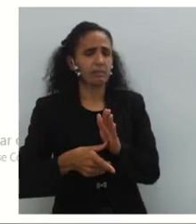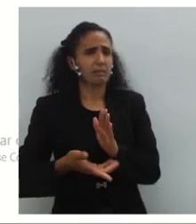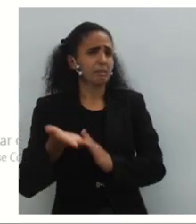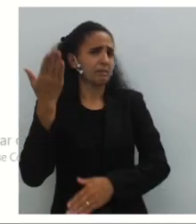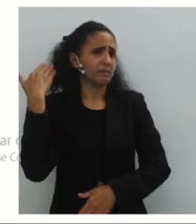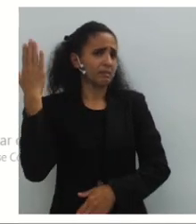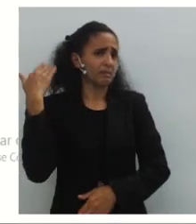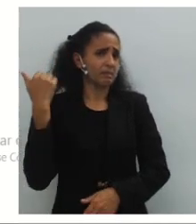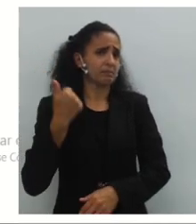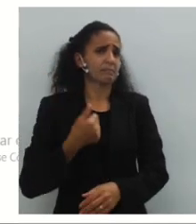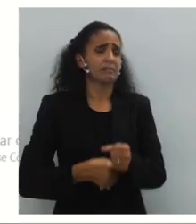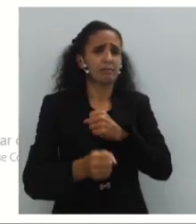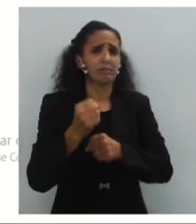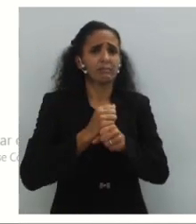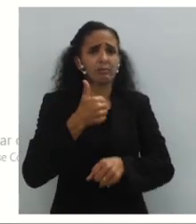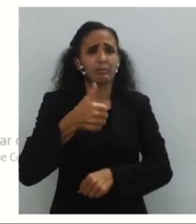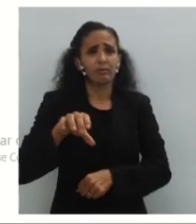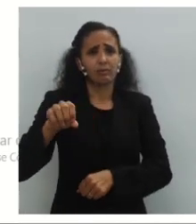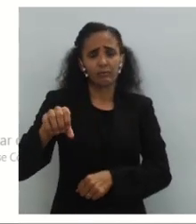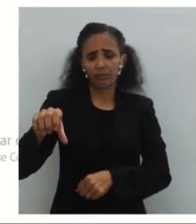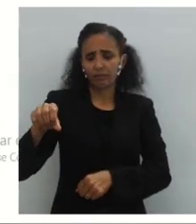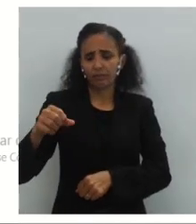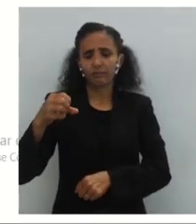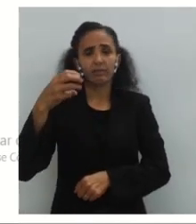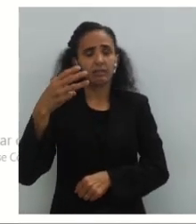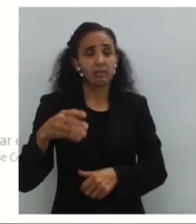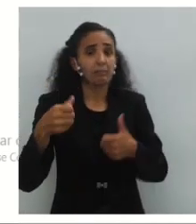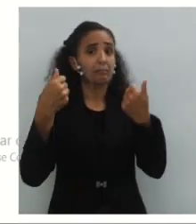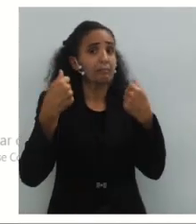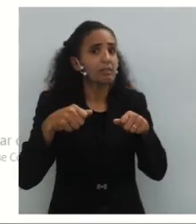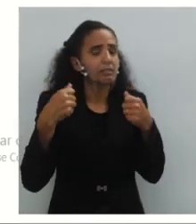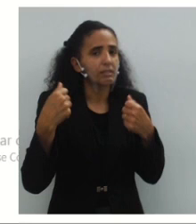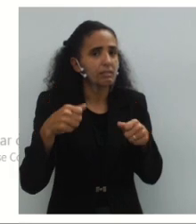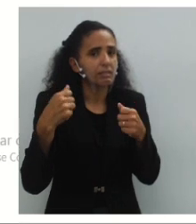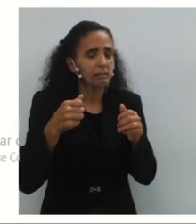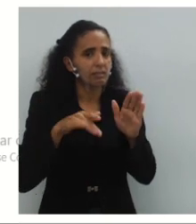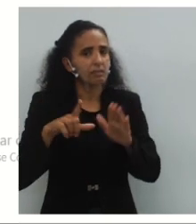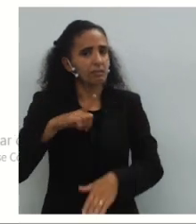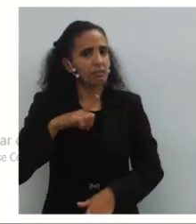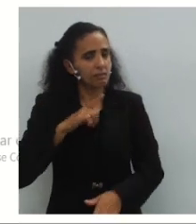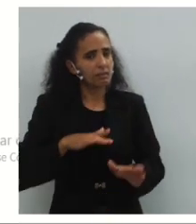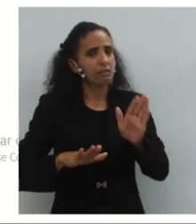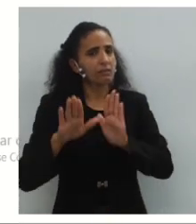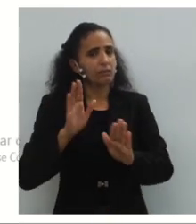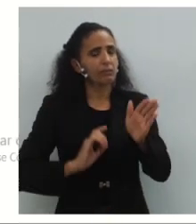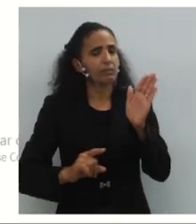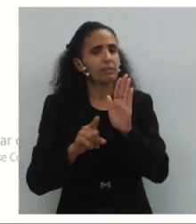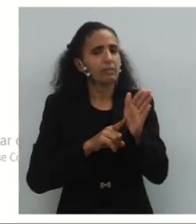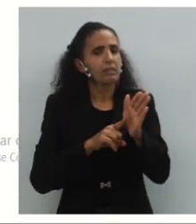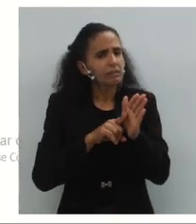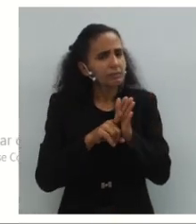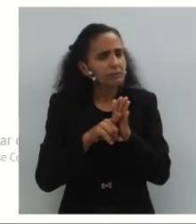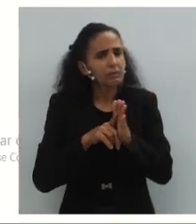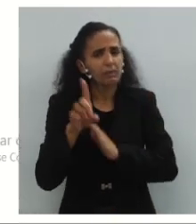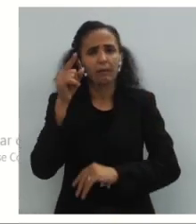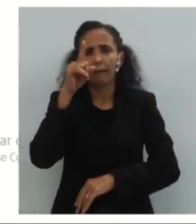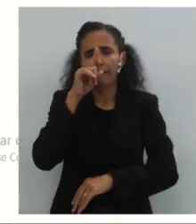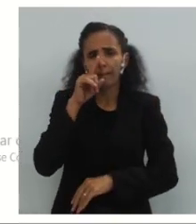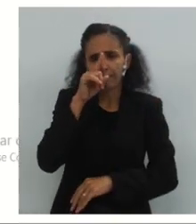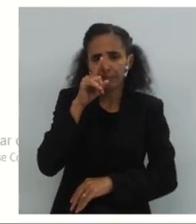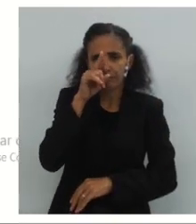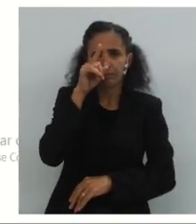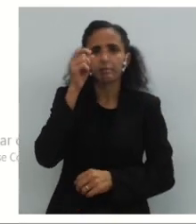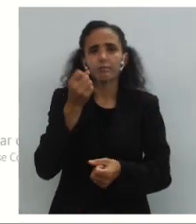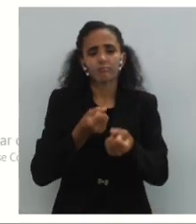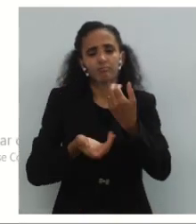plaquetas, antes de 1993, eles devem ser testados, pois são considerados aí